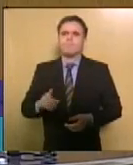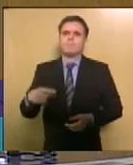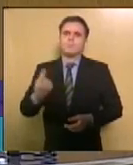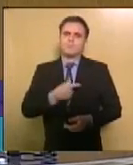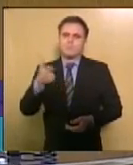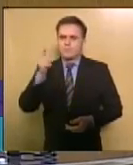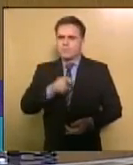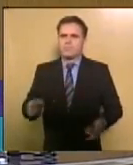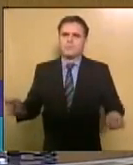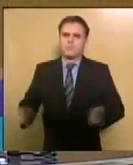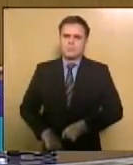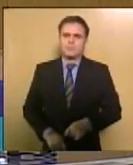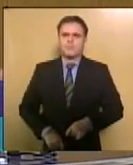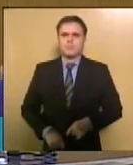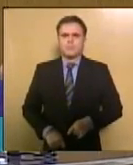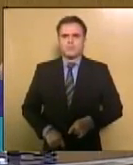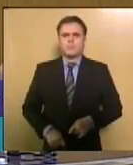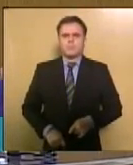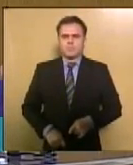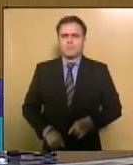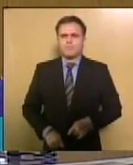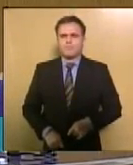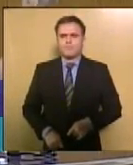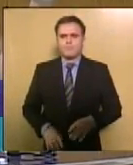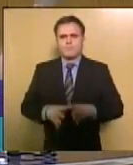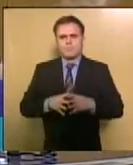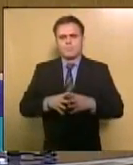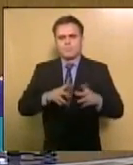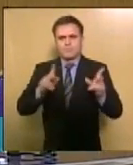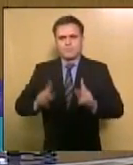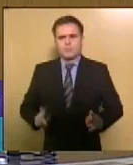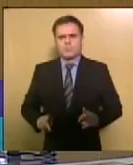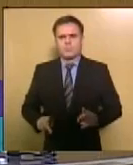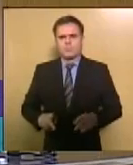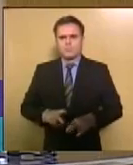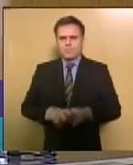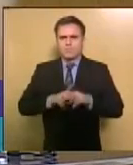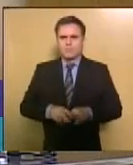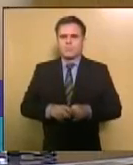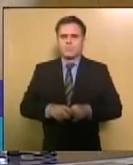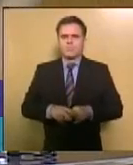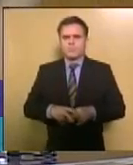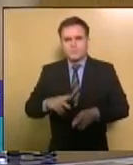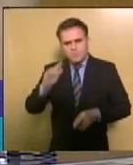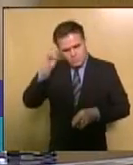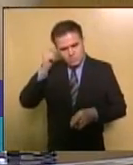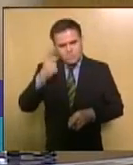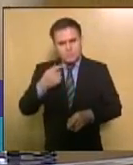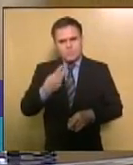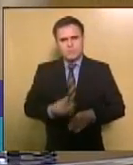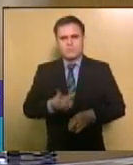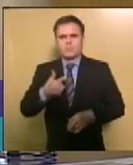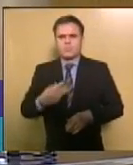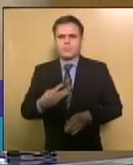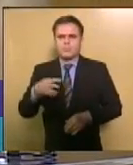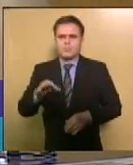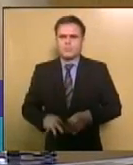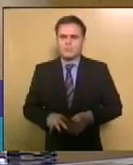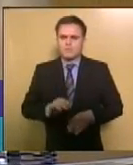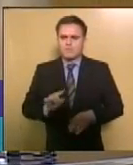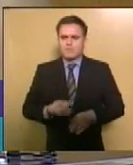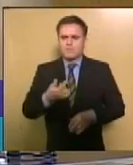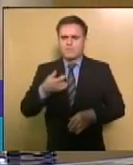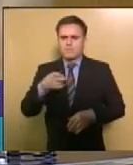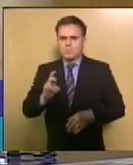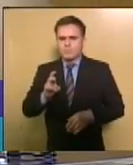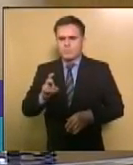aaz de ir dessa tragédia né então o negro possui aí 23,5 pode pode dar